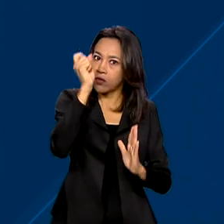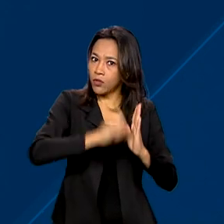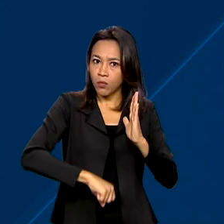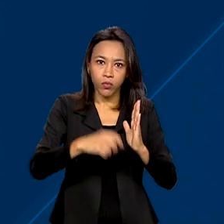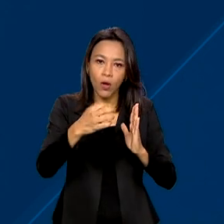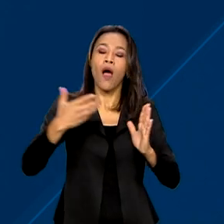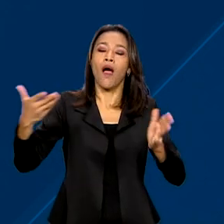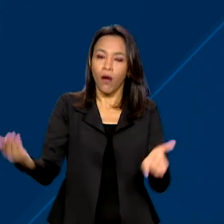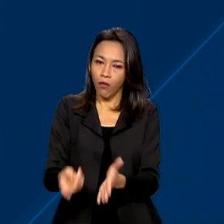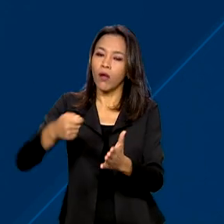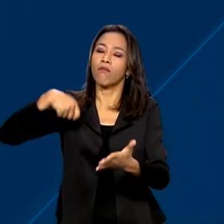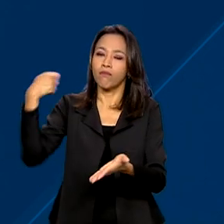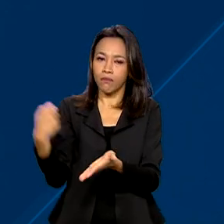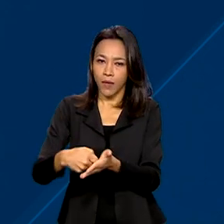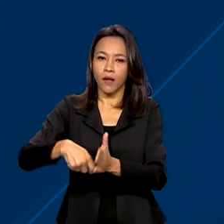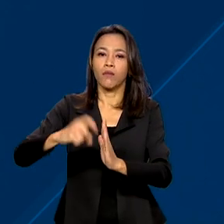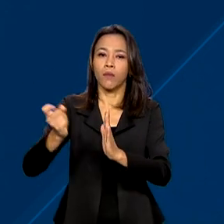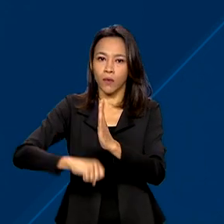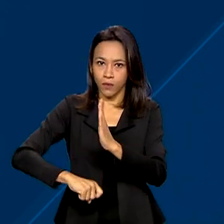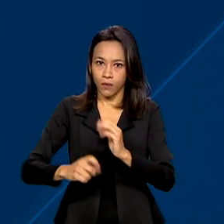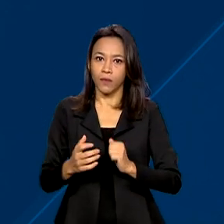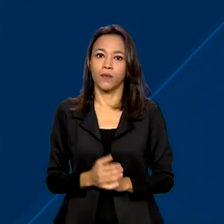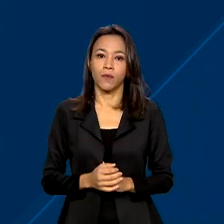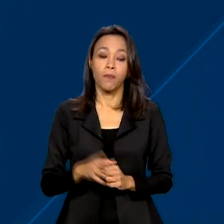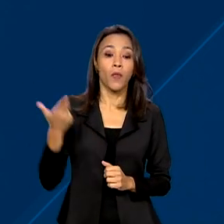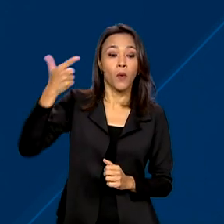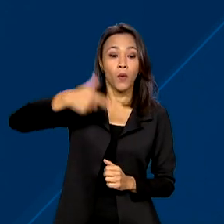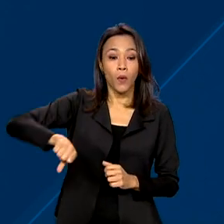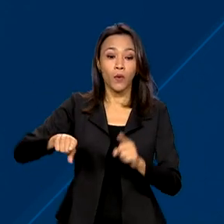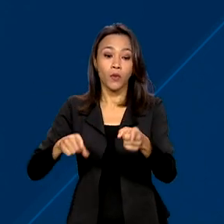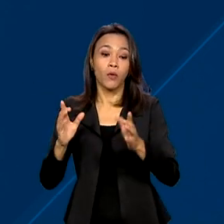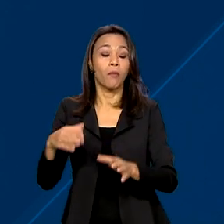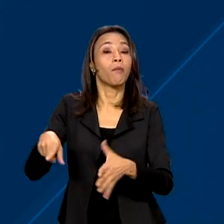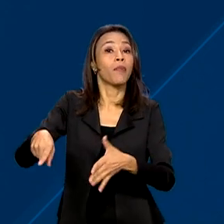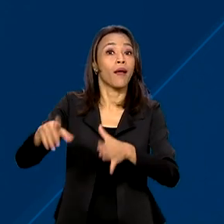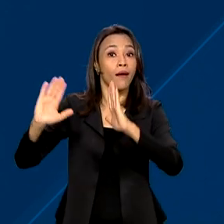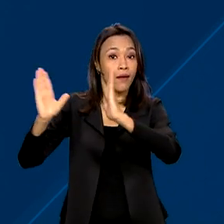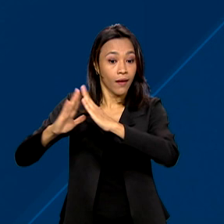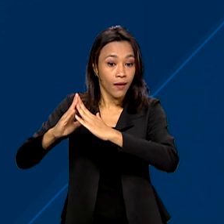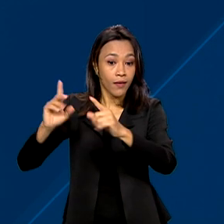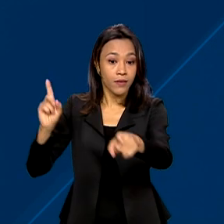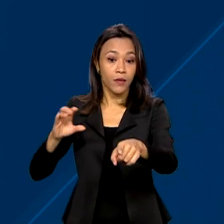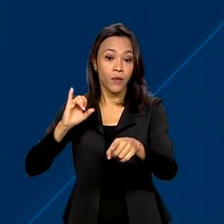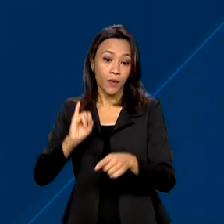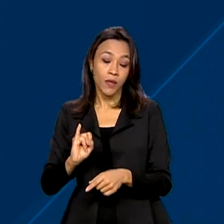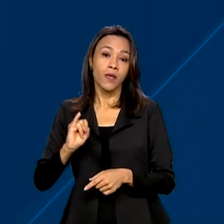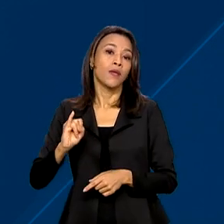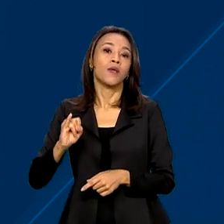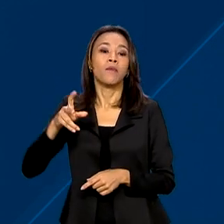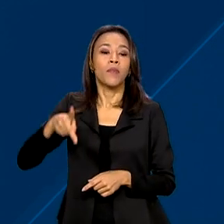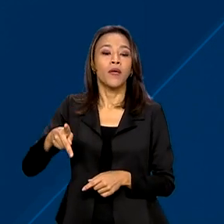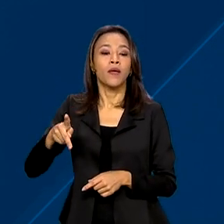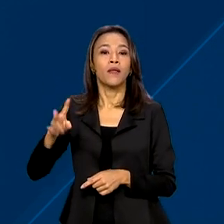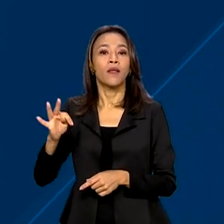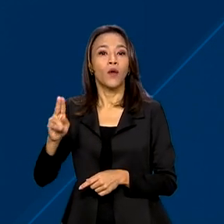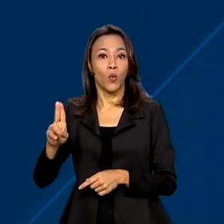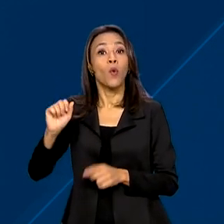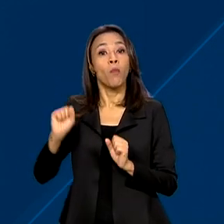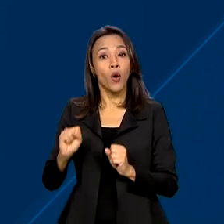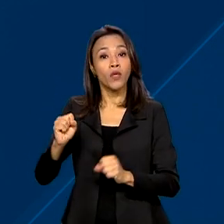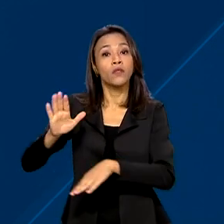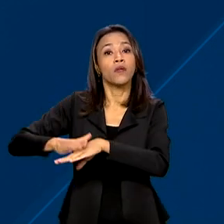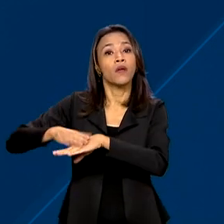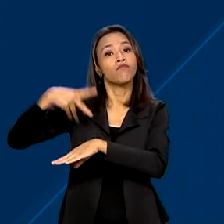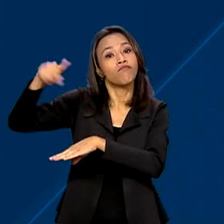agora passam a pagar impostos para imóveis o IPTU poderá ser atualizado por meio de decretos e